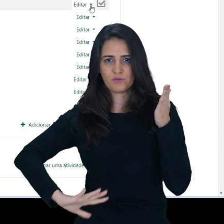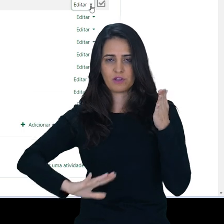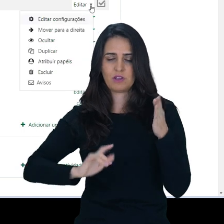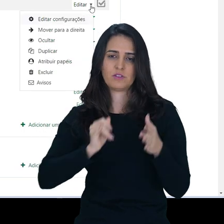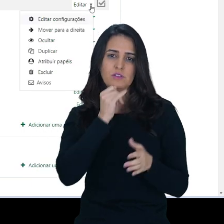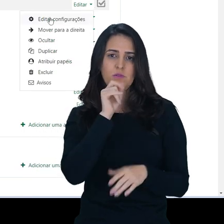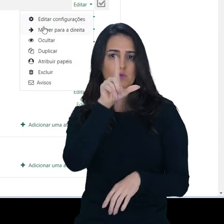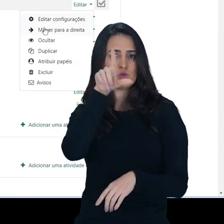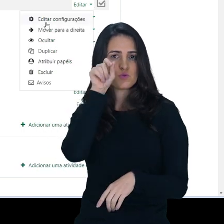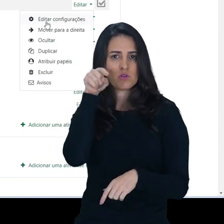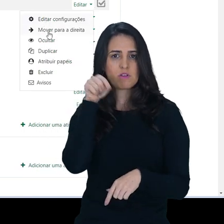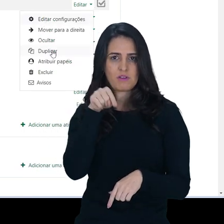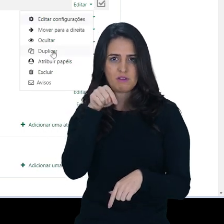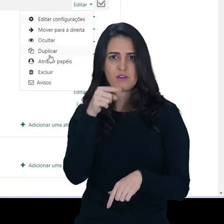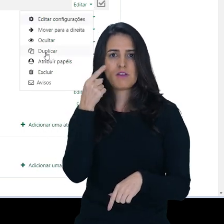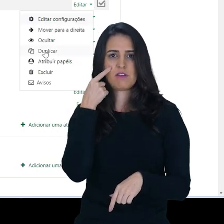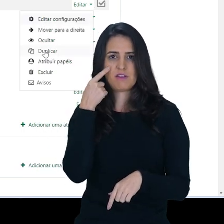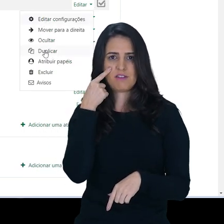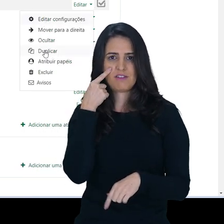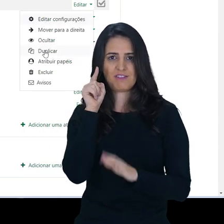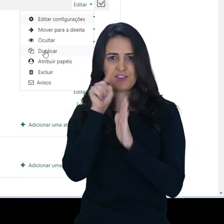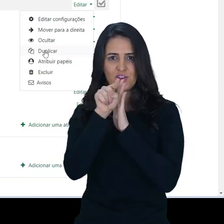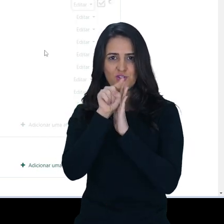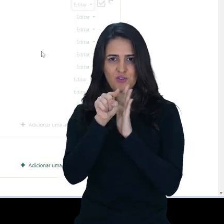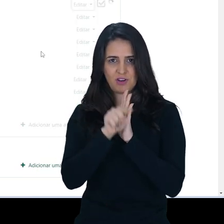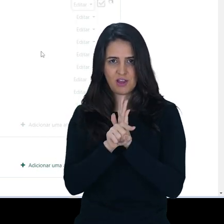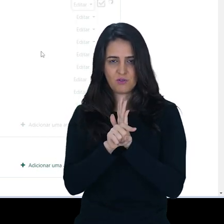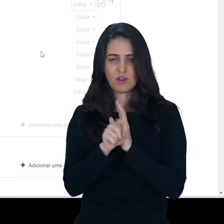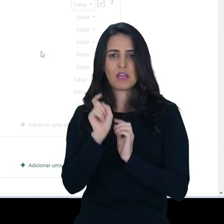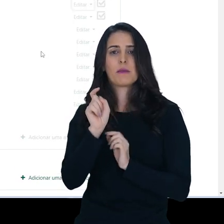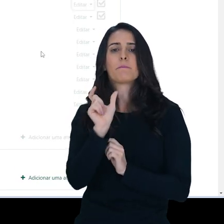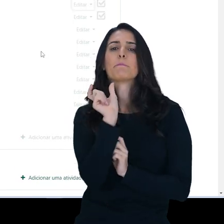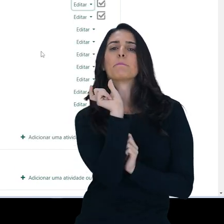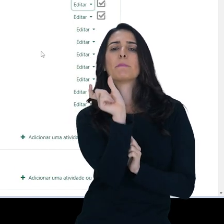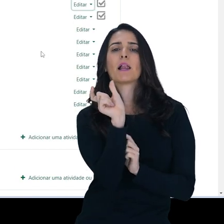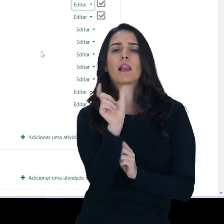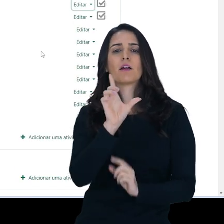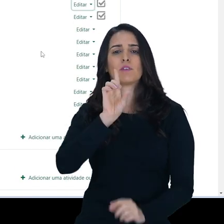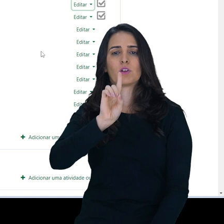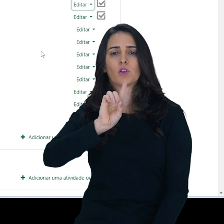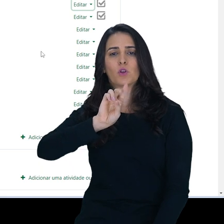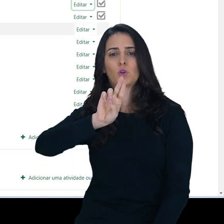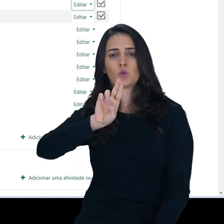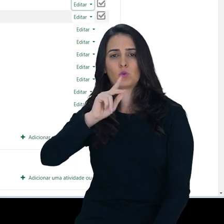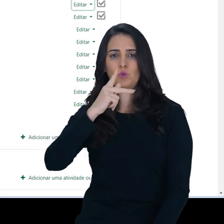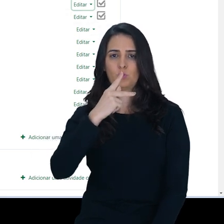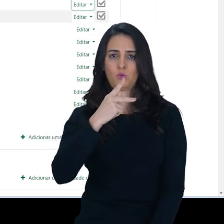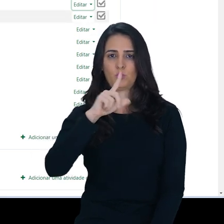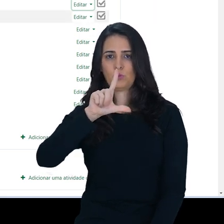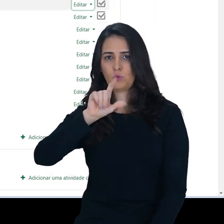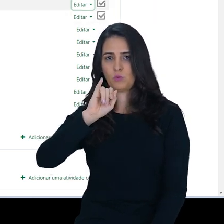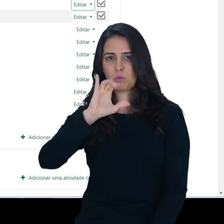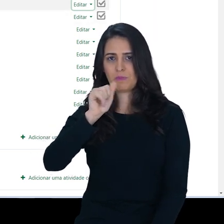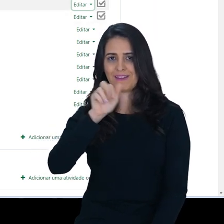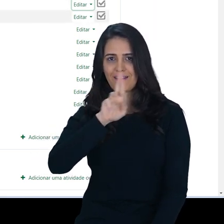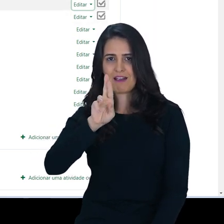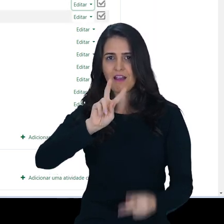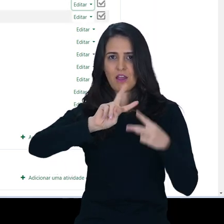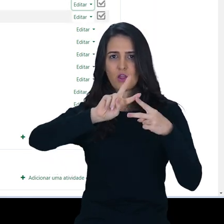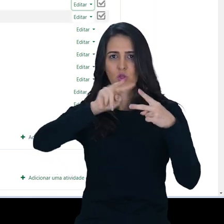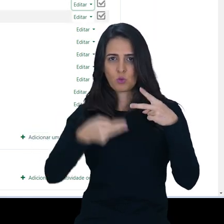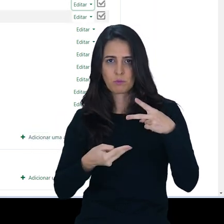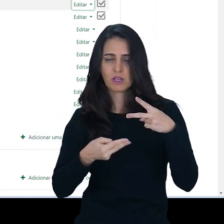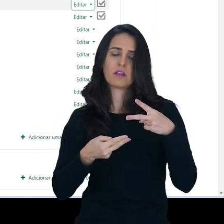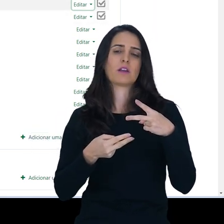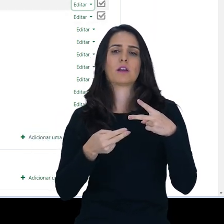esse questionário e vou clicar em duplicar. Eu cliquei em duplicar, ele imediatamente